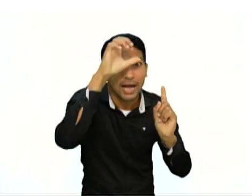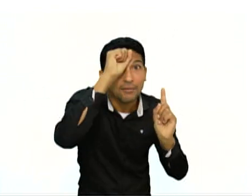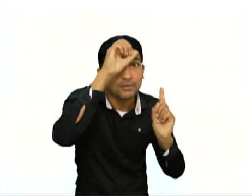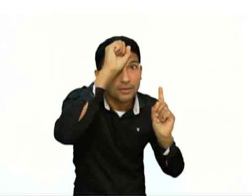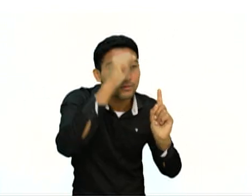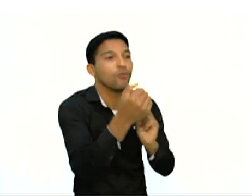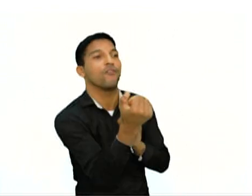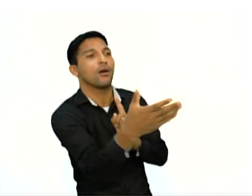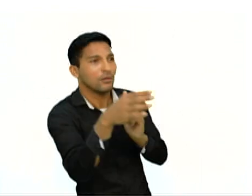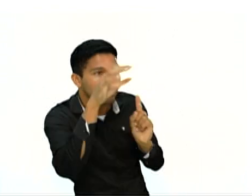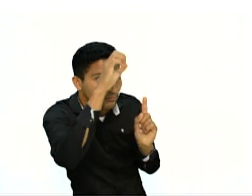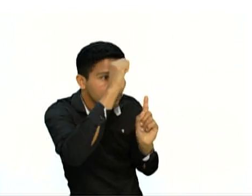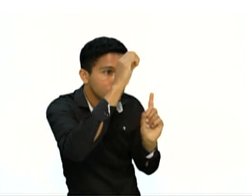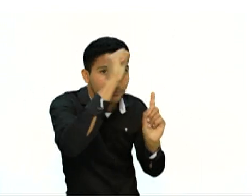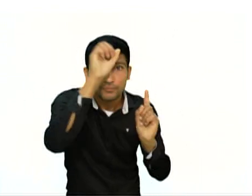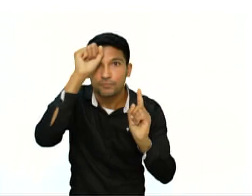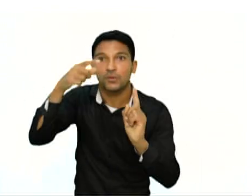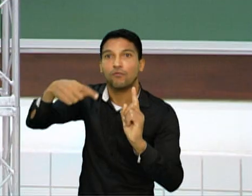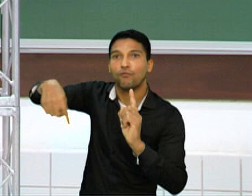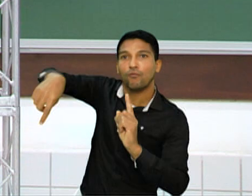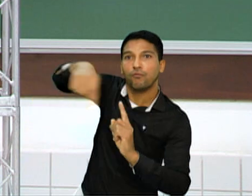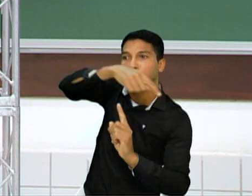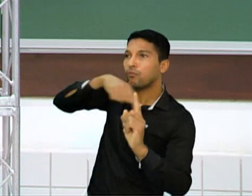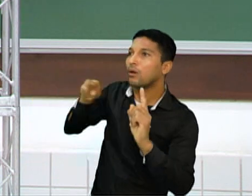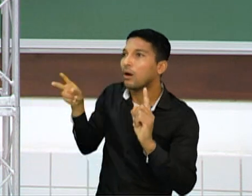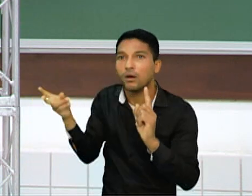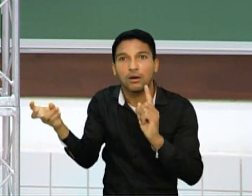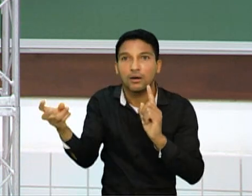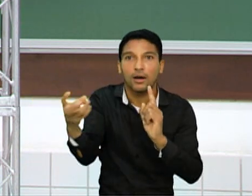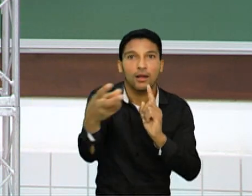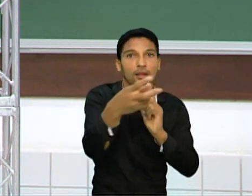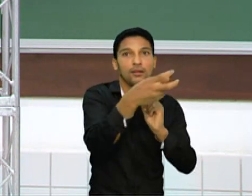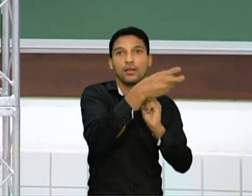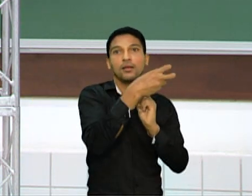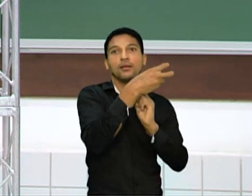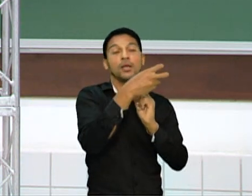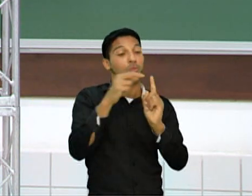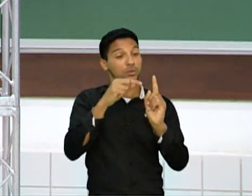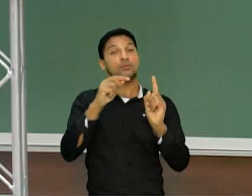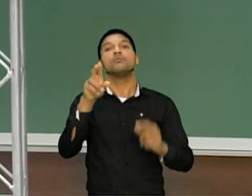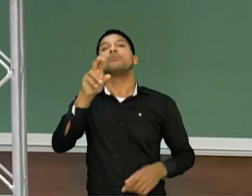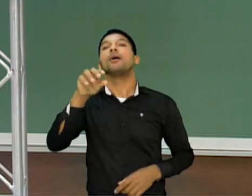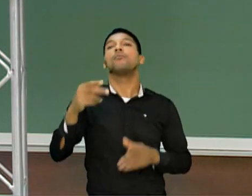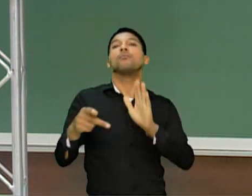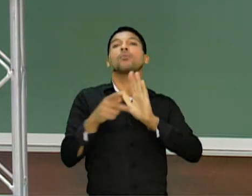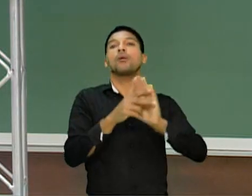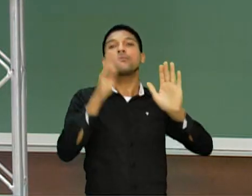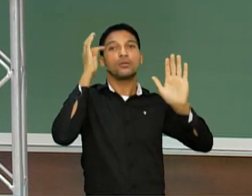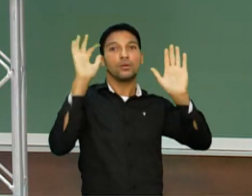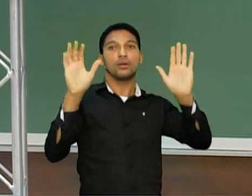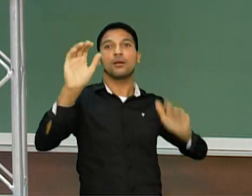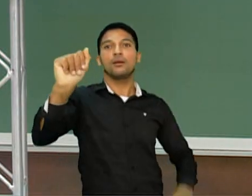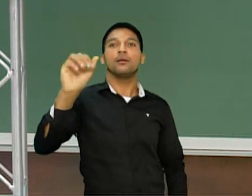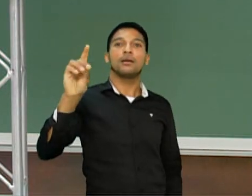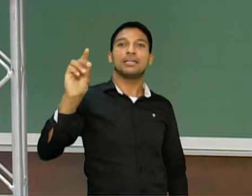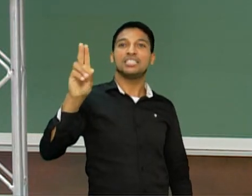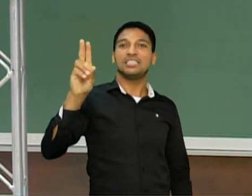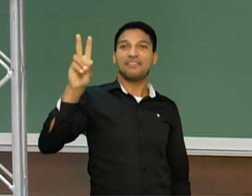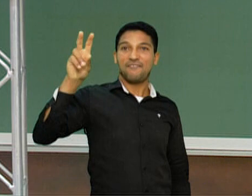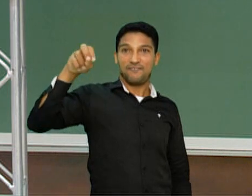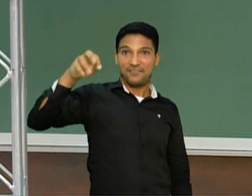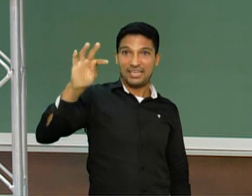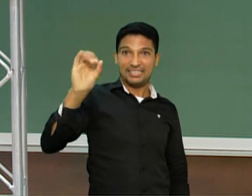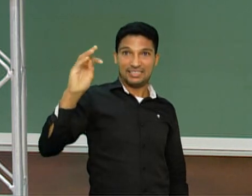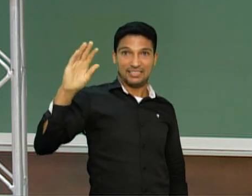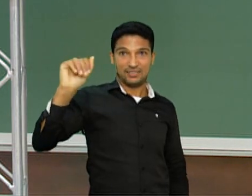existem. Foram chamadas pelo Descartes de adventícias. Né? Então você absorveu ao longo da sua